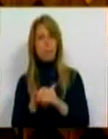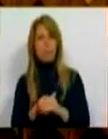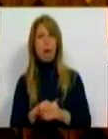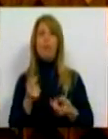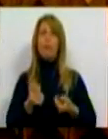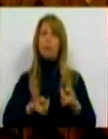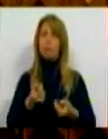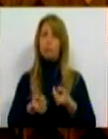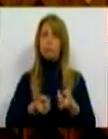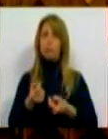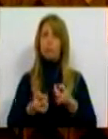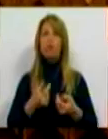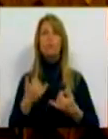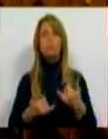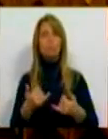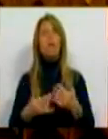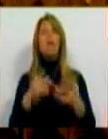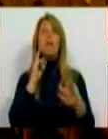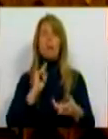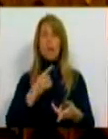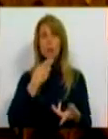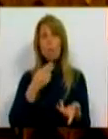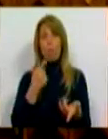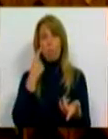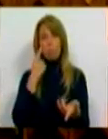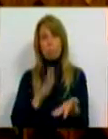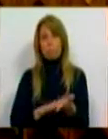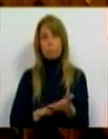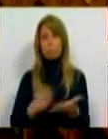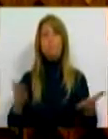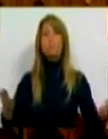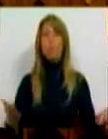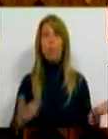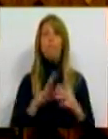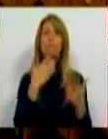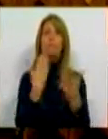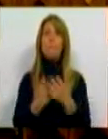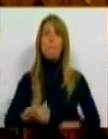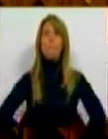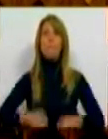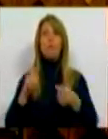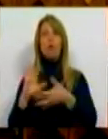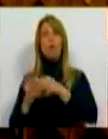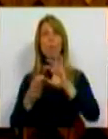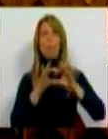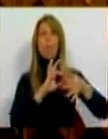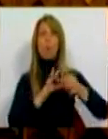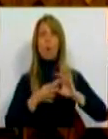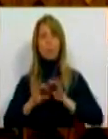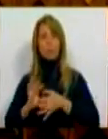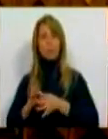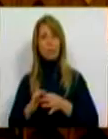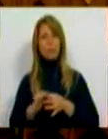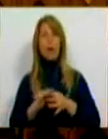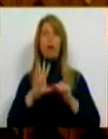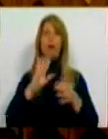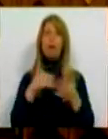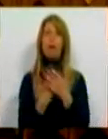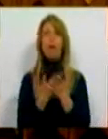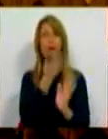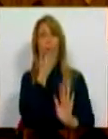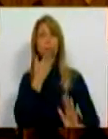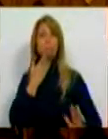metódica, sistemática e fundamentada, de modo a assegurar uma maior coerência e aumentar a sua